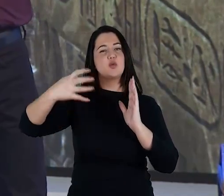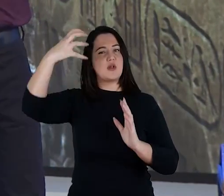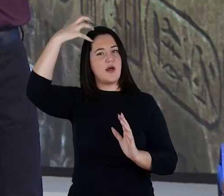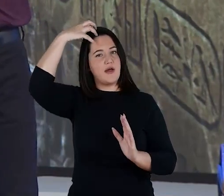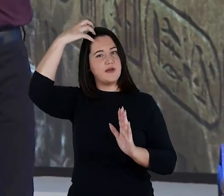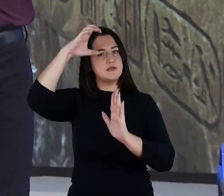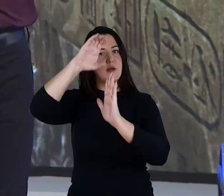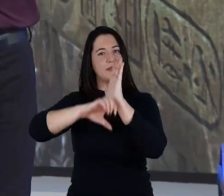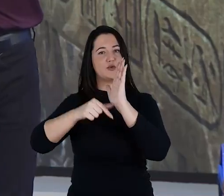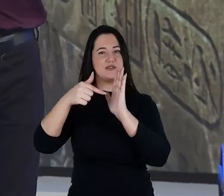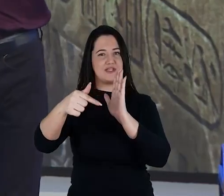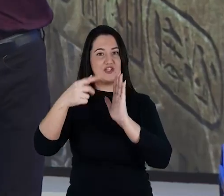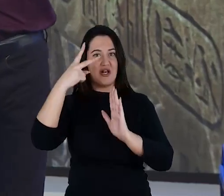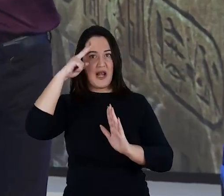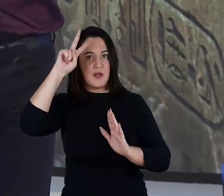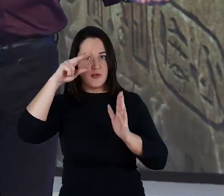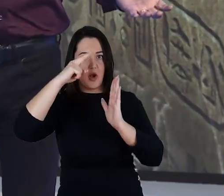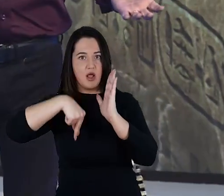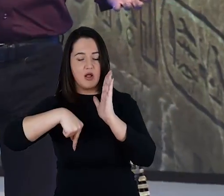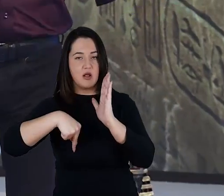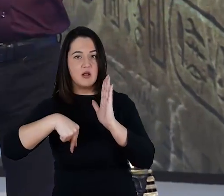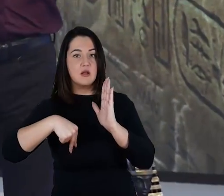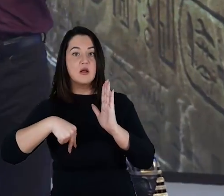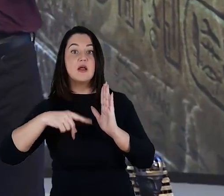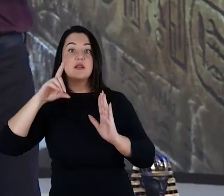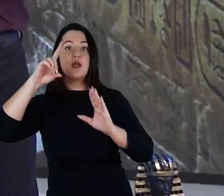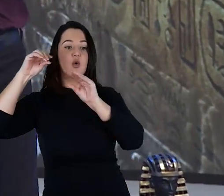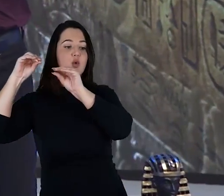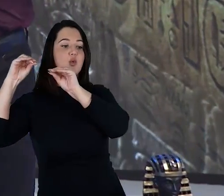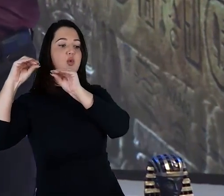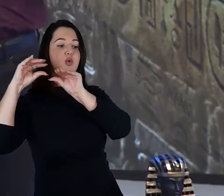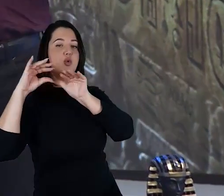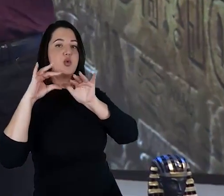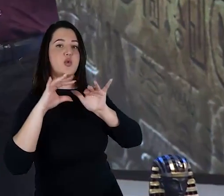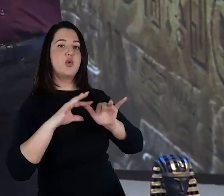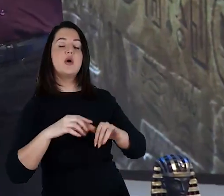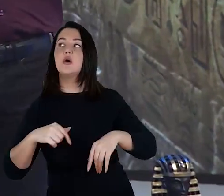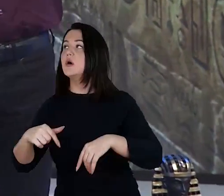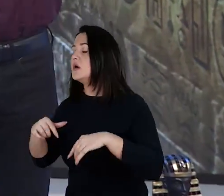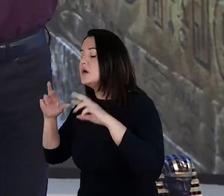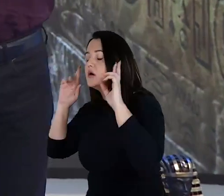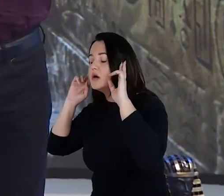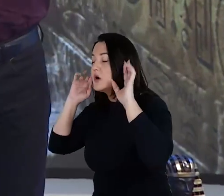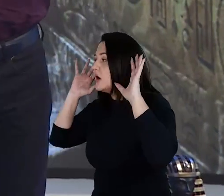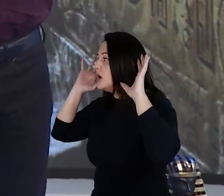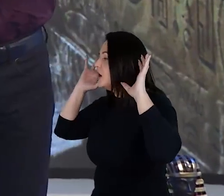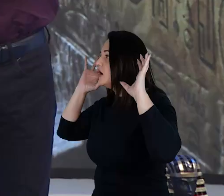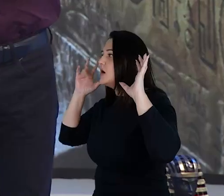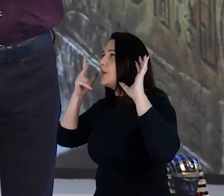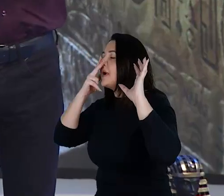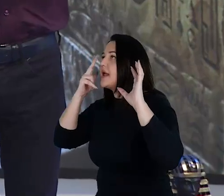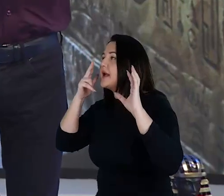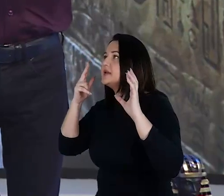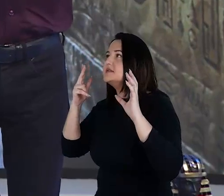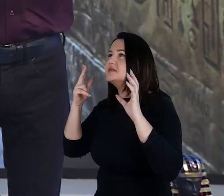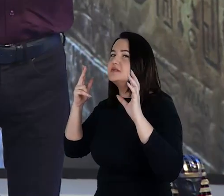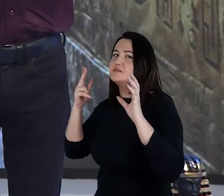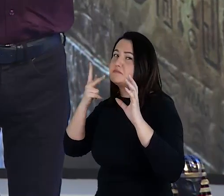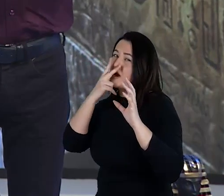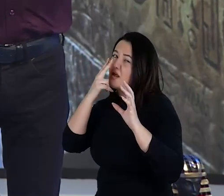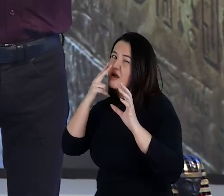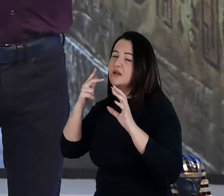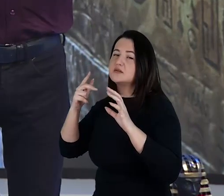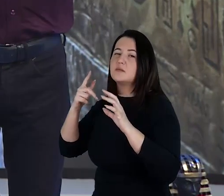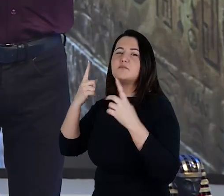ruído sobrenatural que foi provocado por Deus no quartel inimigo e fez com que os inimigos de Israel entendessem que